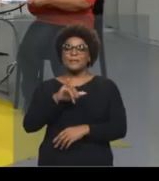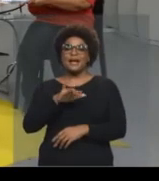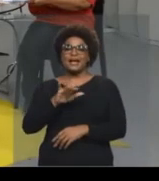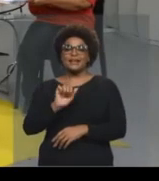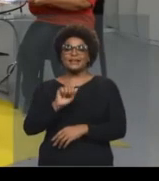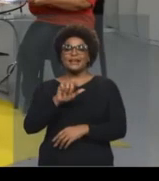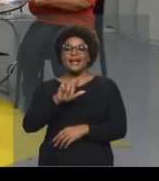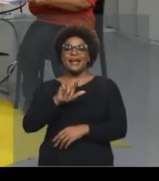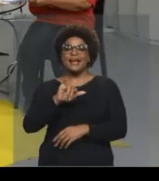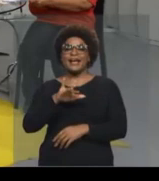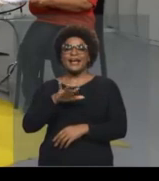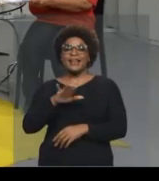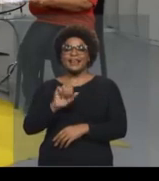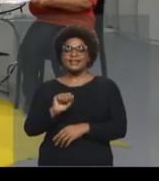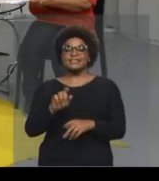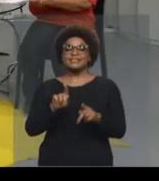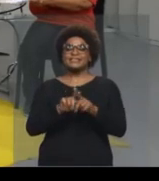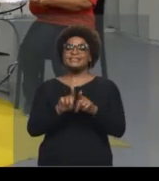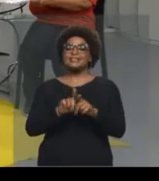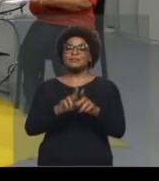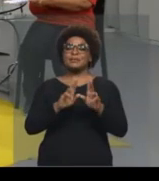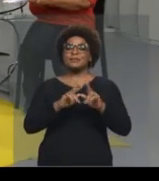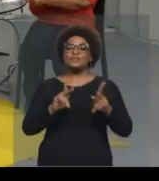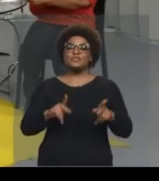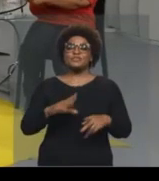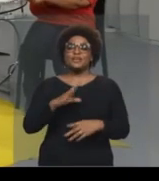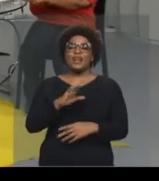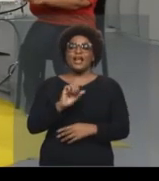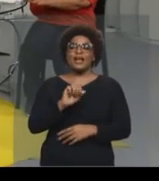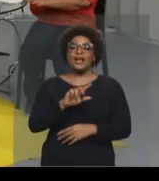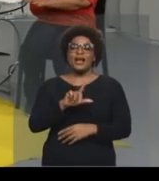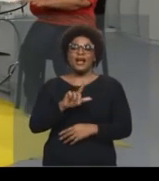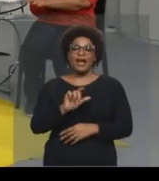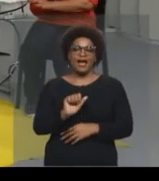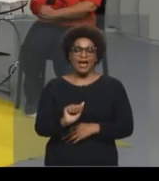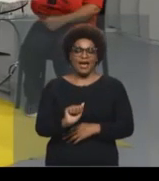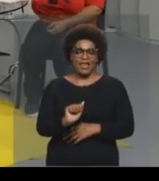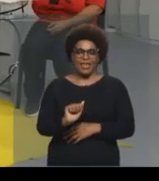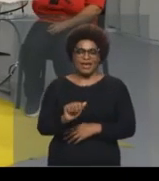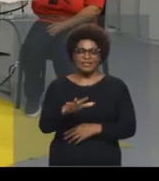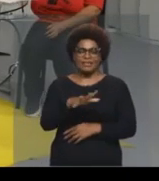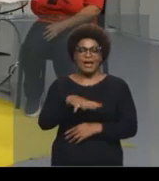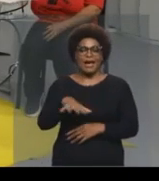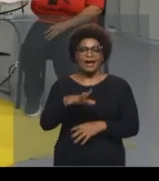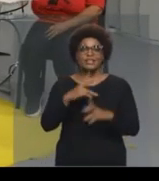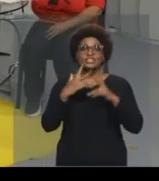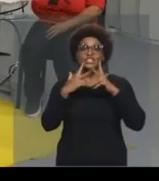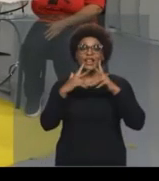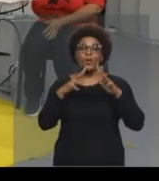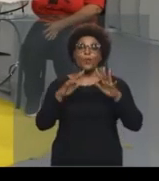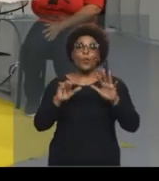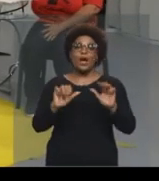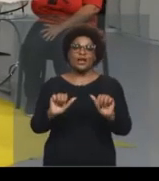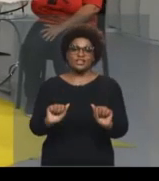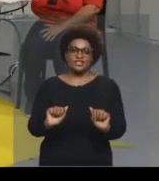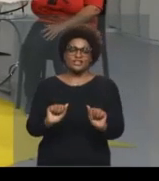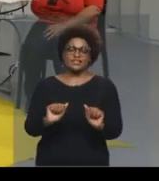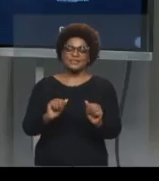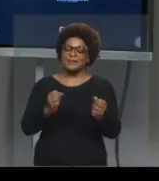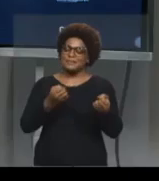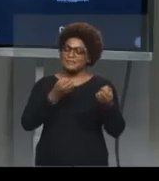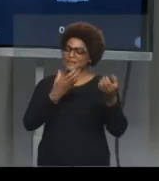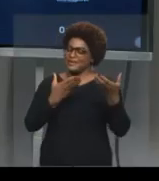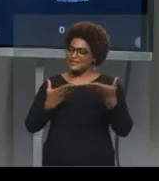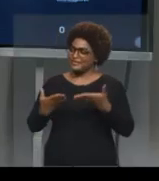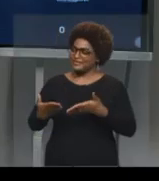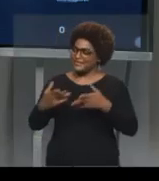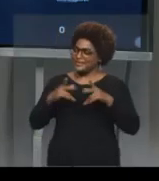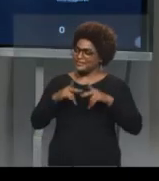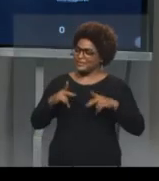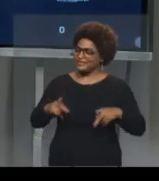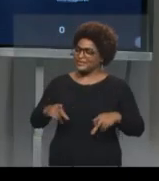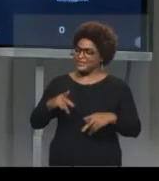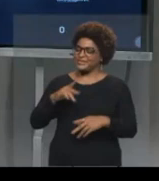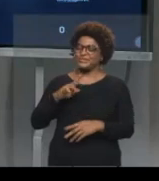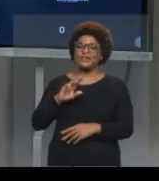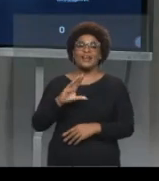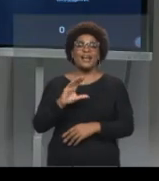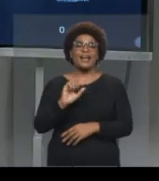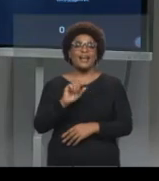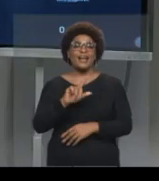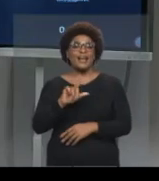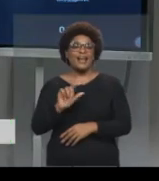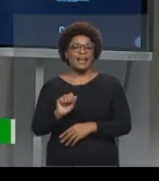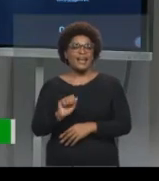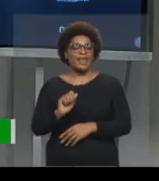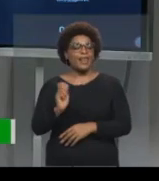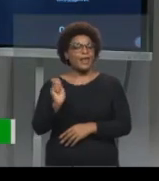Carla Ramalho, da área de linguagens. Seja bem-vinda, professora Carla. Lembrando que ainda dá tempo de você participar